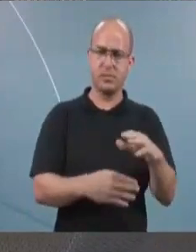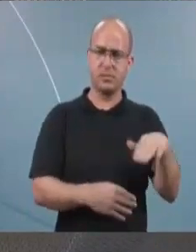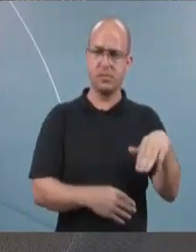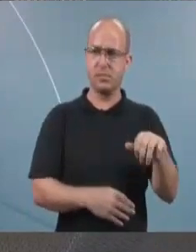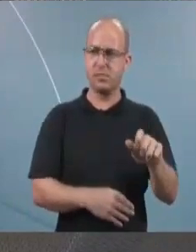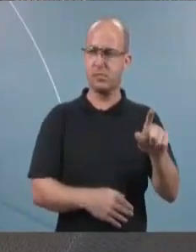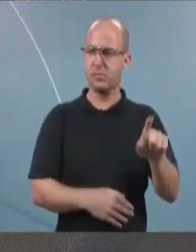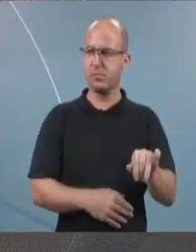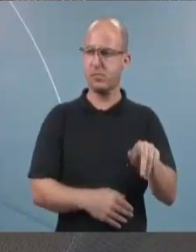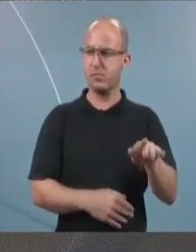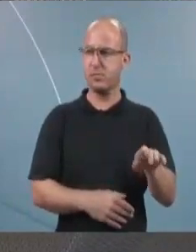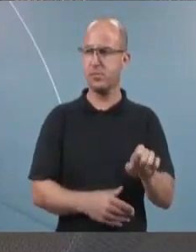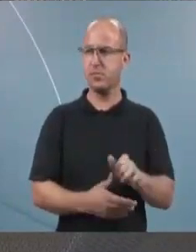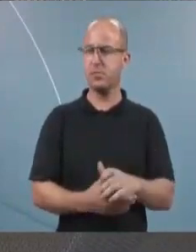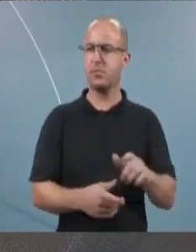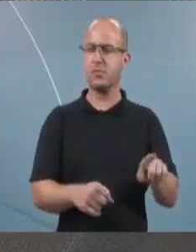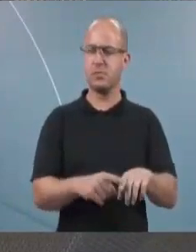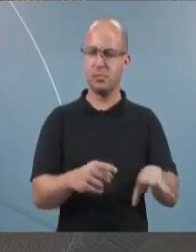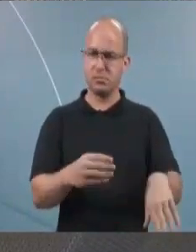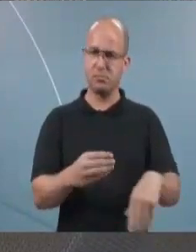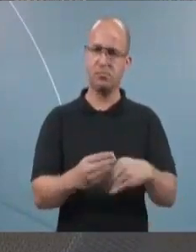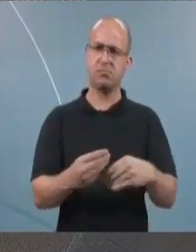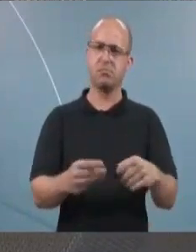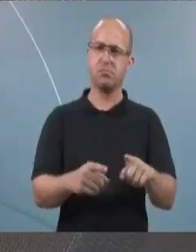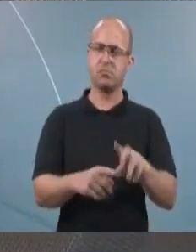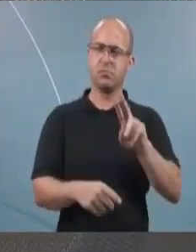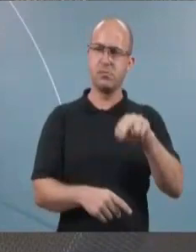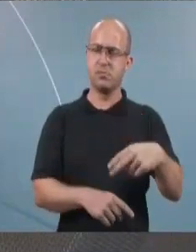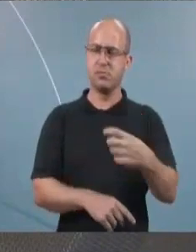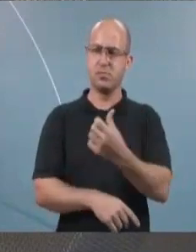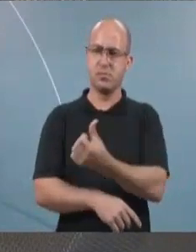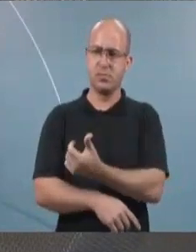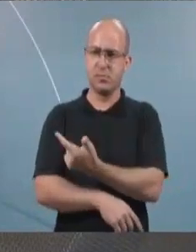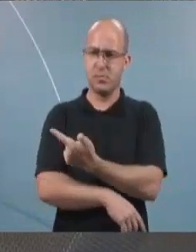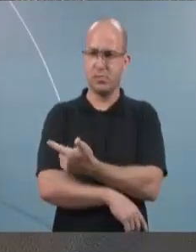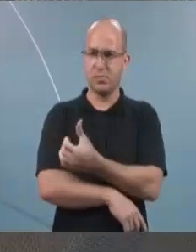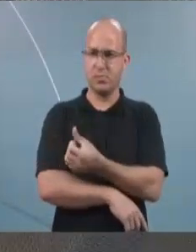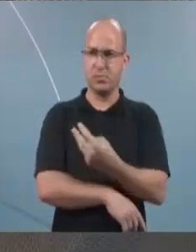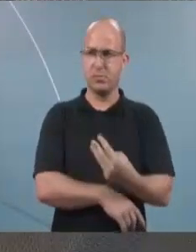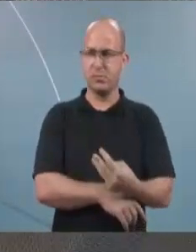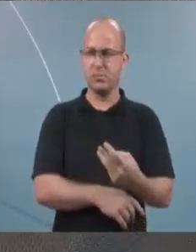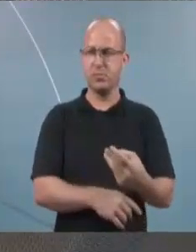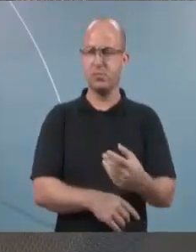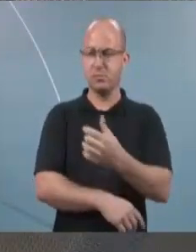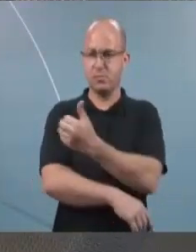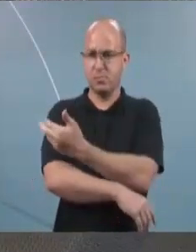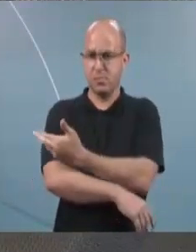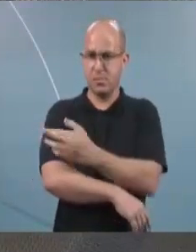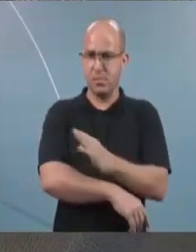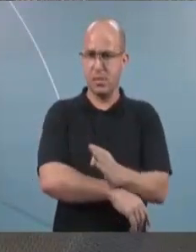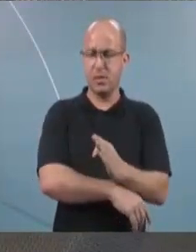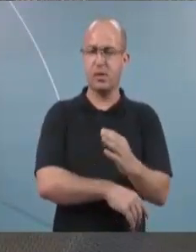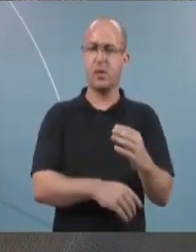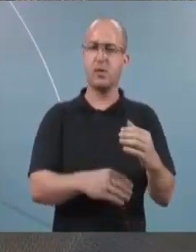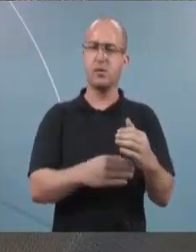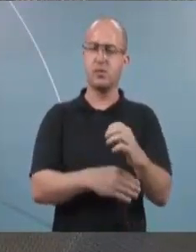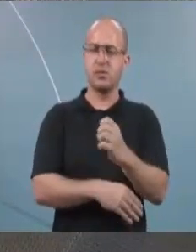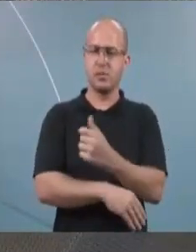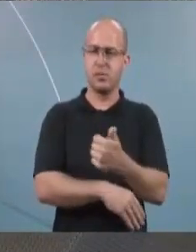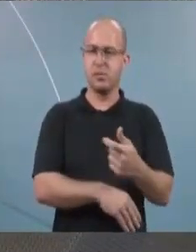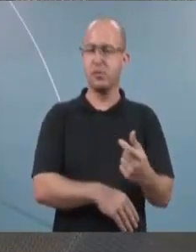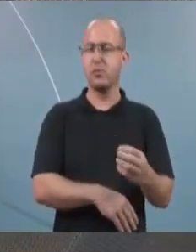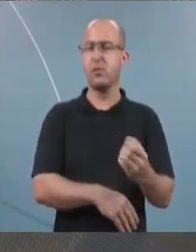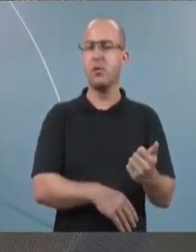eu quero que inclua também no requerimento a RN 263 da BR101 a